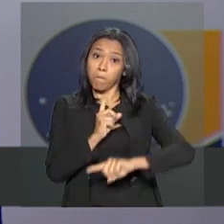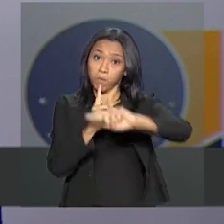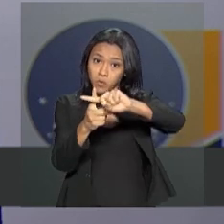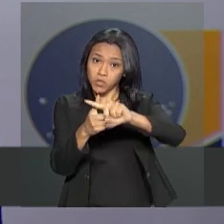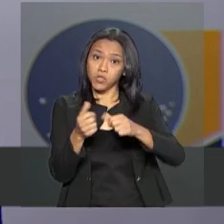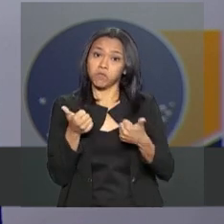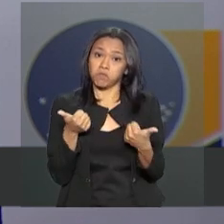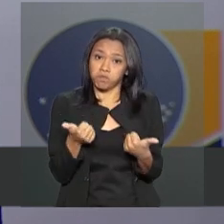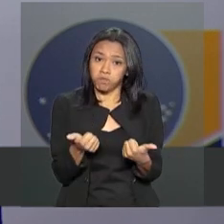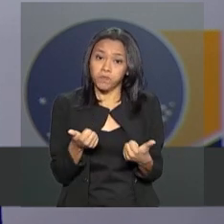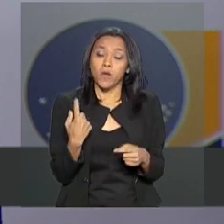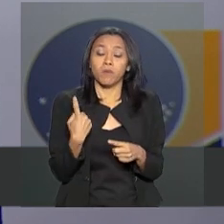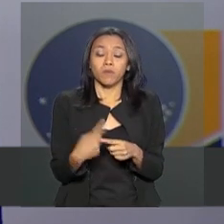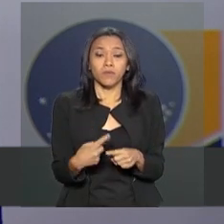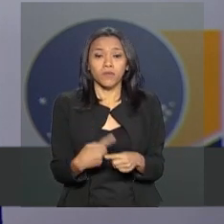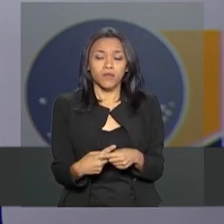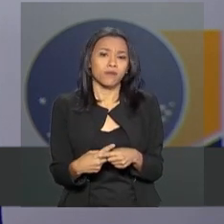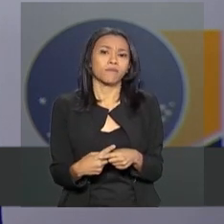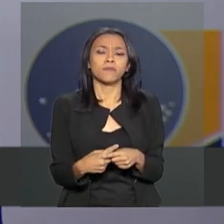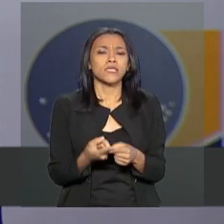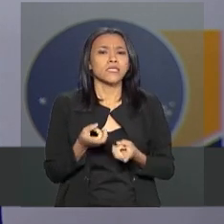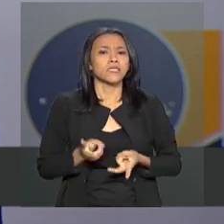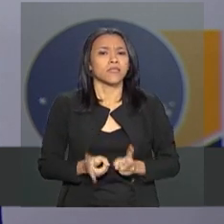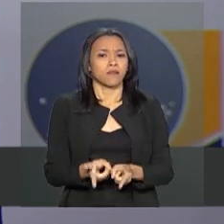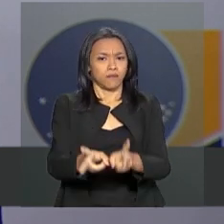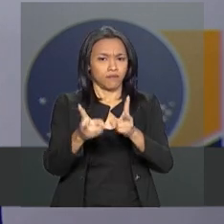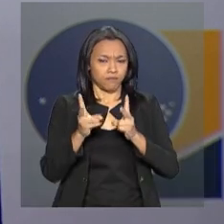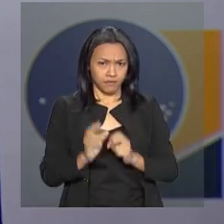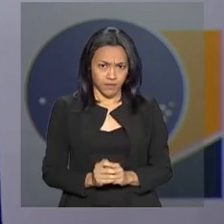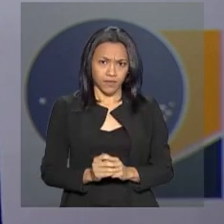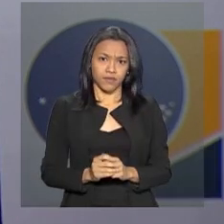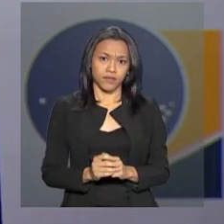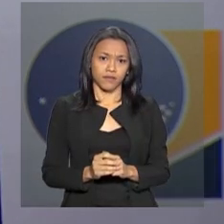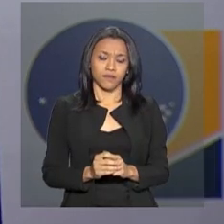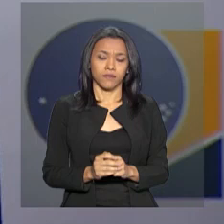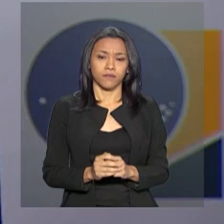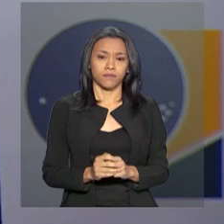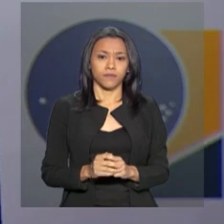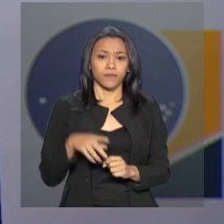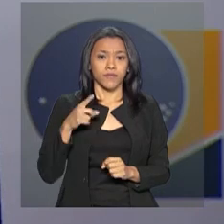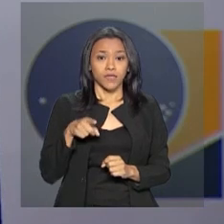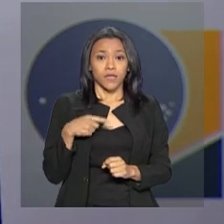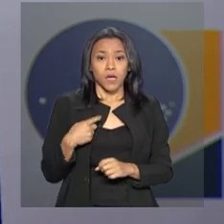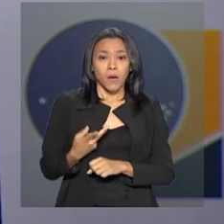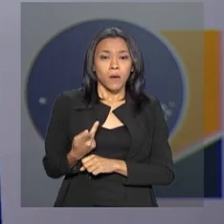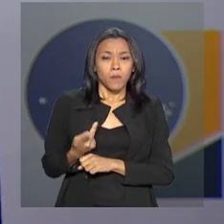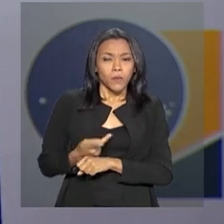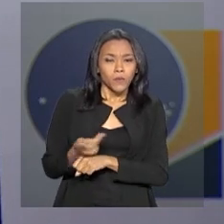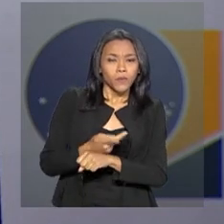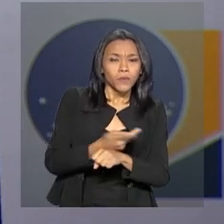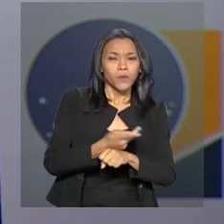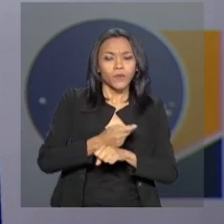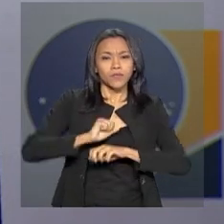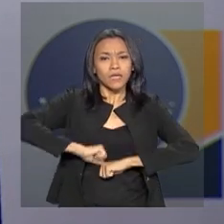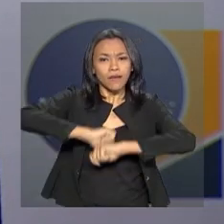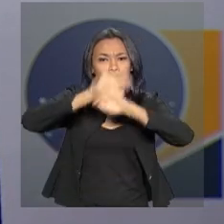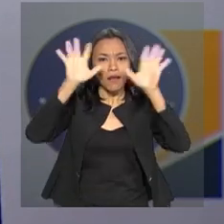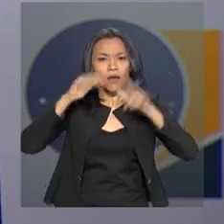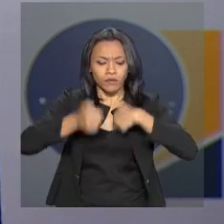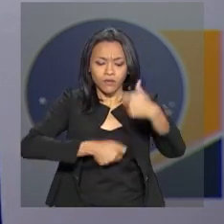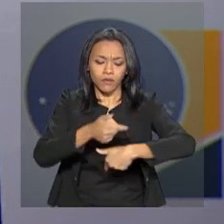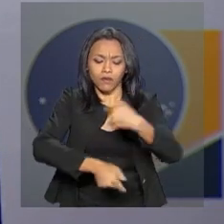verdade, a instituição sempre foi ou procurou ou buscou ser transparente, mas